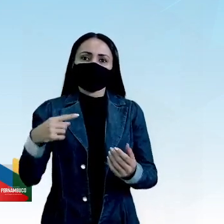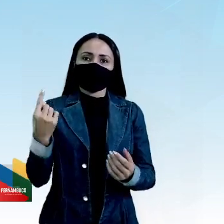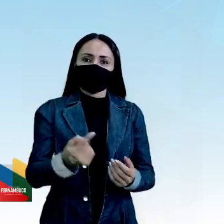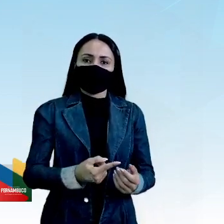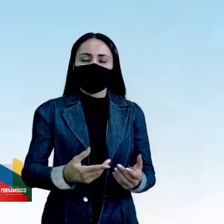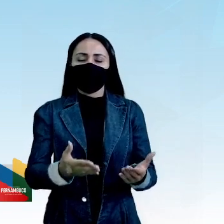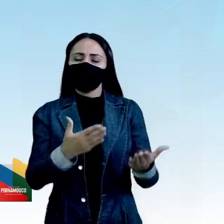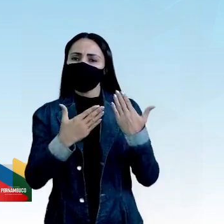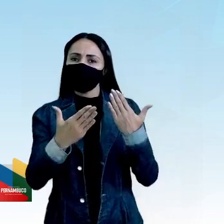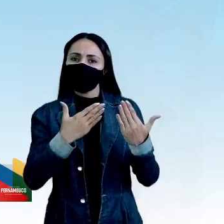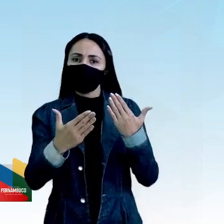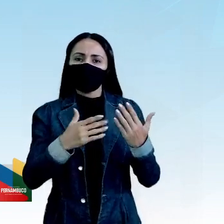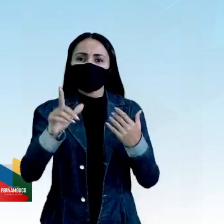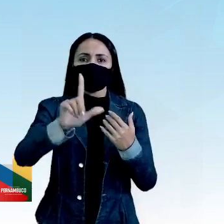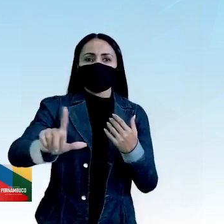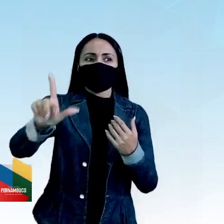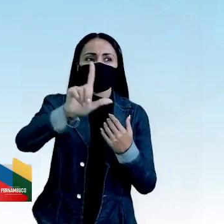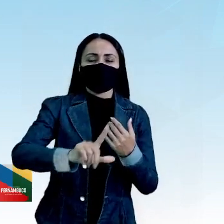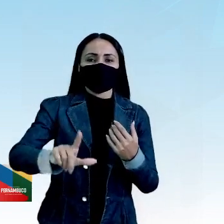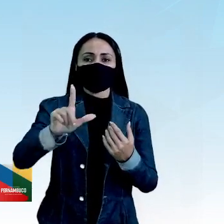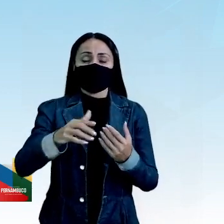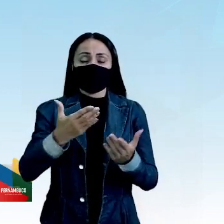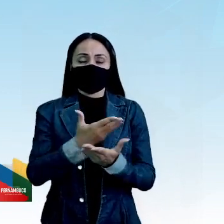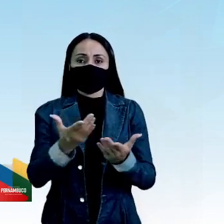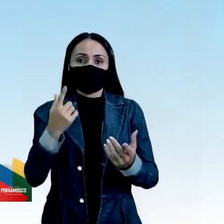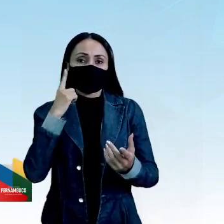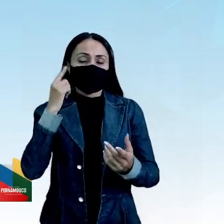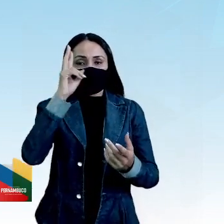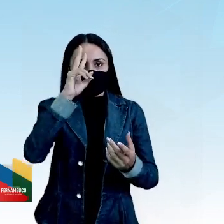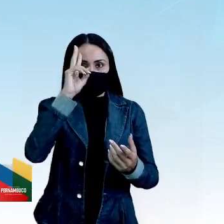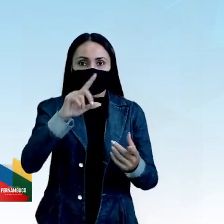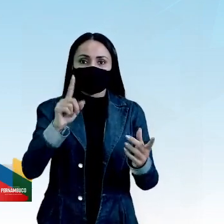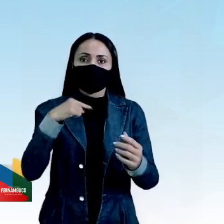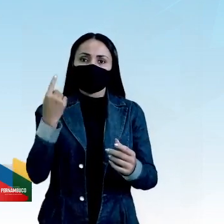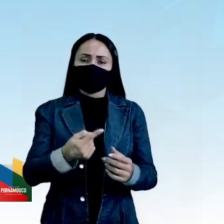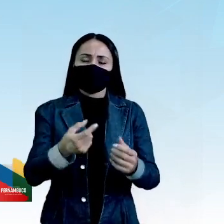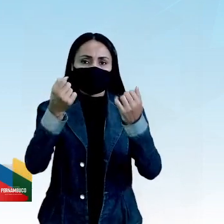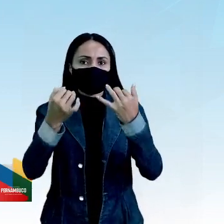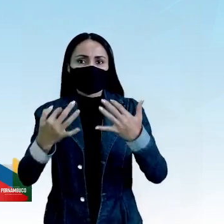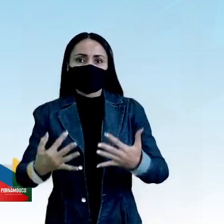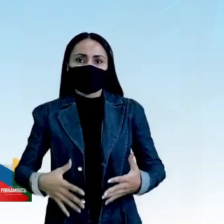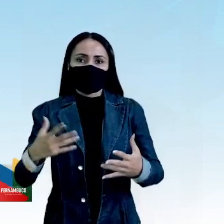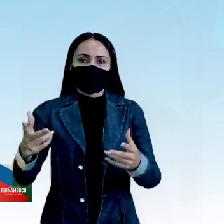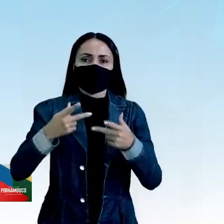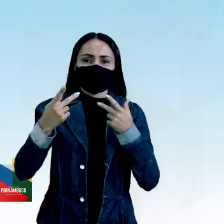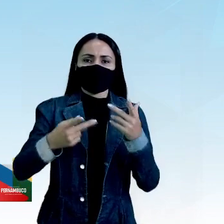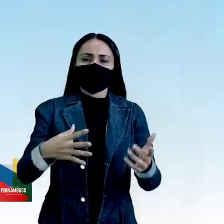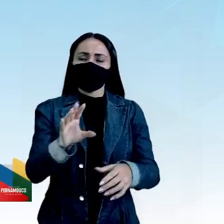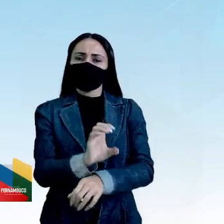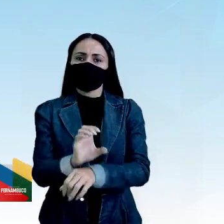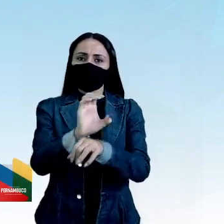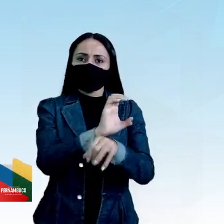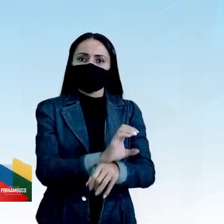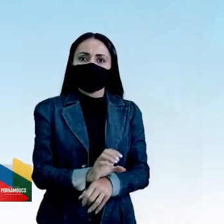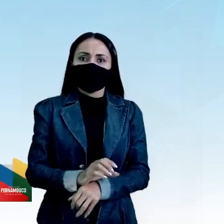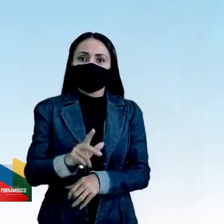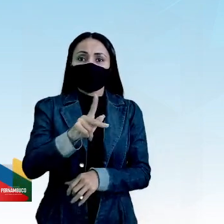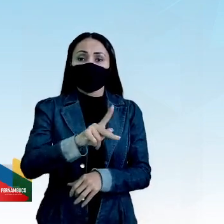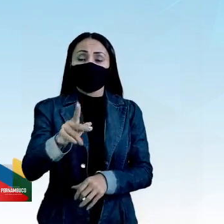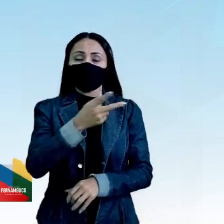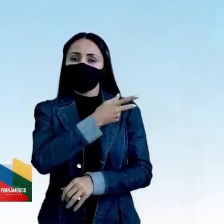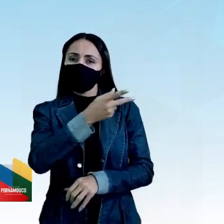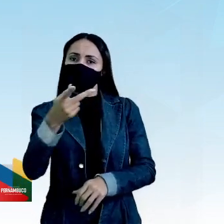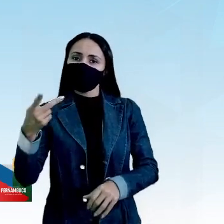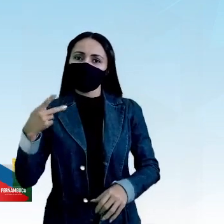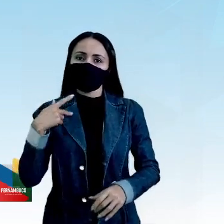Artístico Literário. Lembrando que esse componente nós buscamos o quê? Falar sobre o nosso estado, que o professor visitante